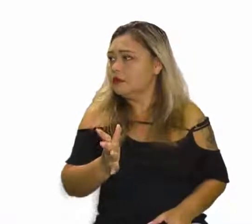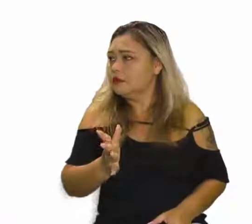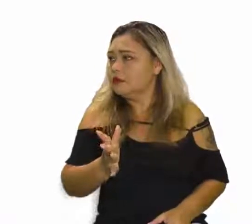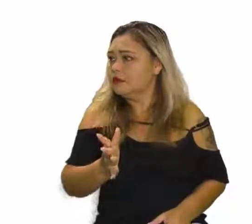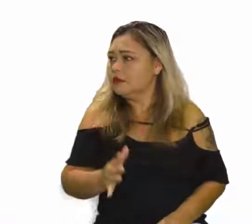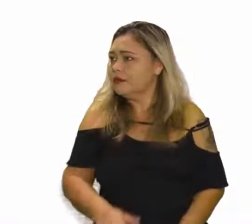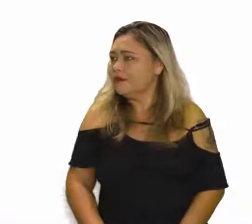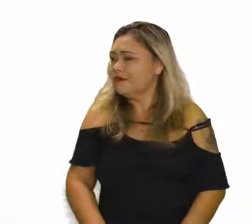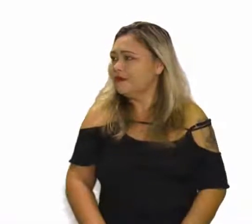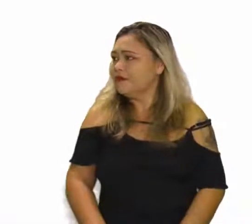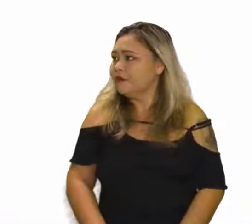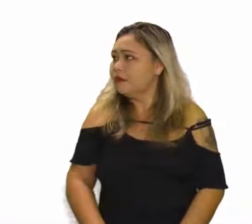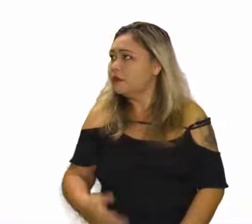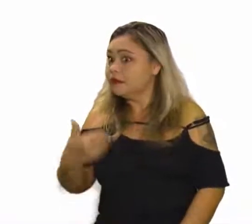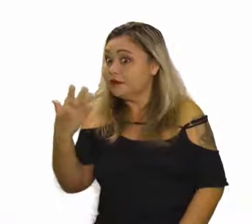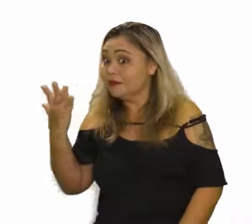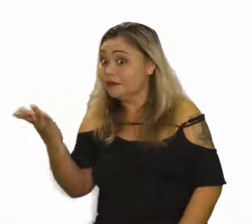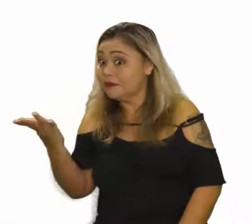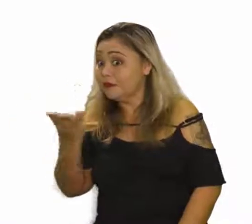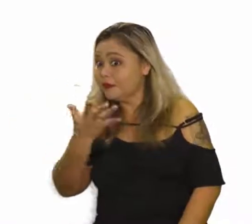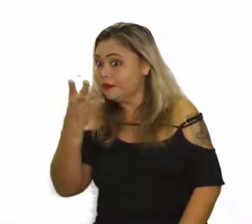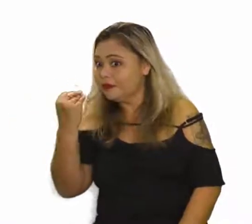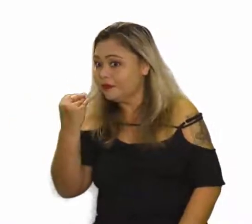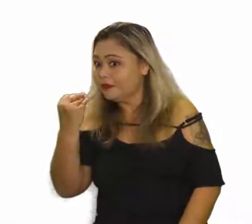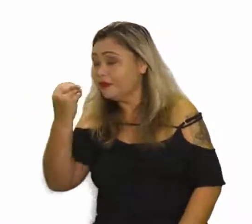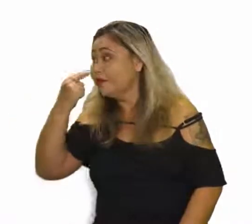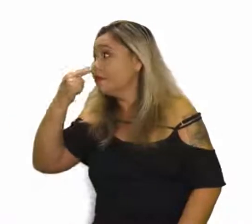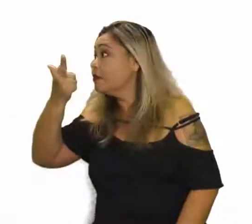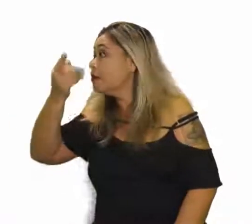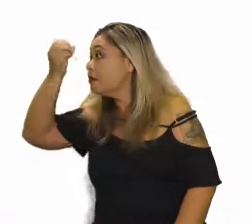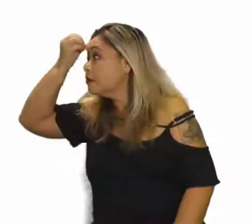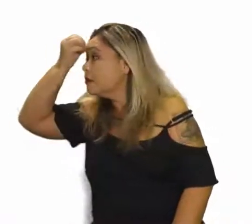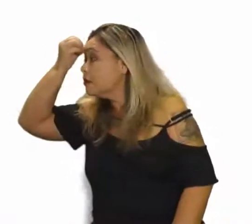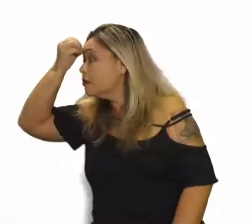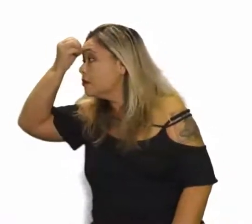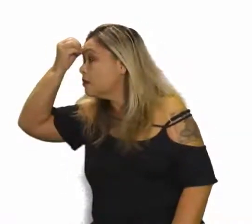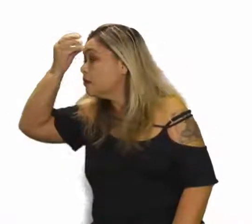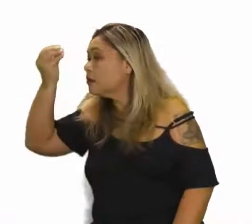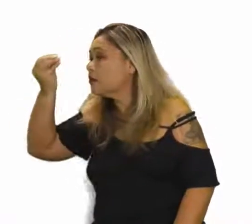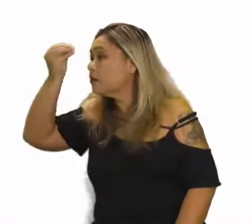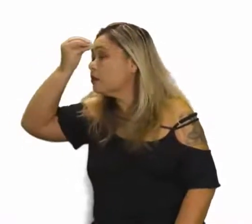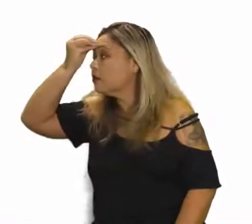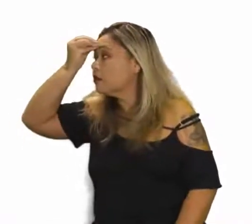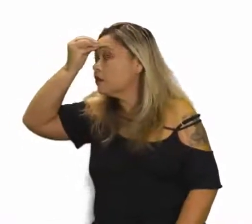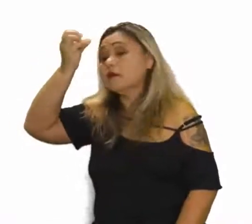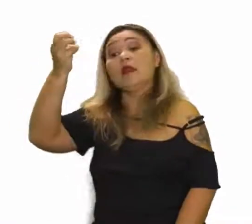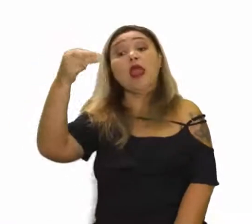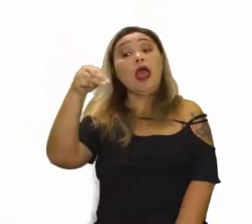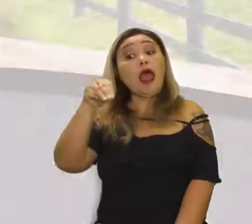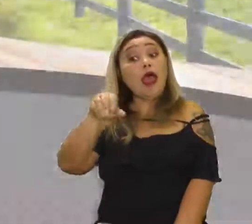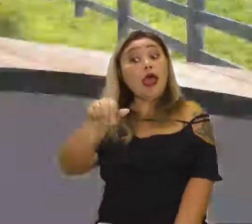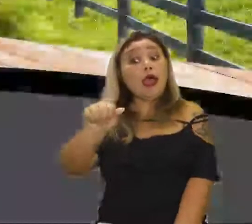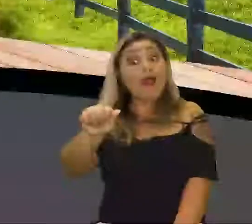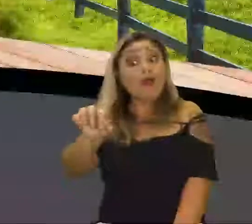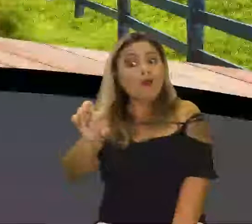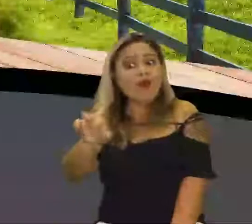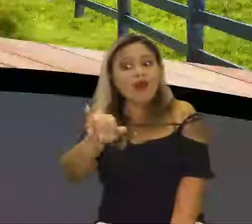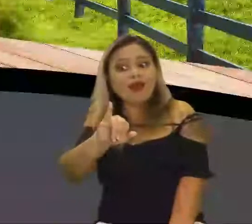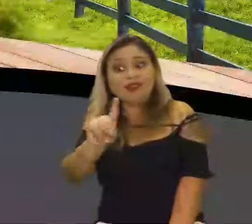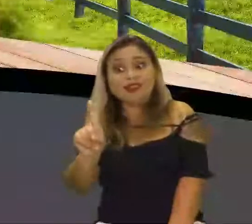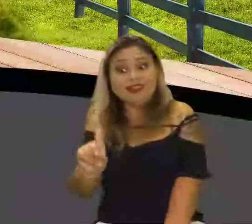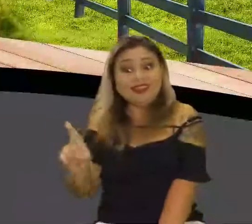como é o nome, que agora me deu branco, só olhar para minha querida Adelina que eu lembro, matrizes. Cara, olha aqui para